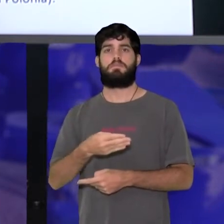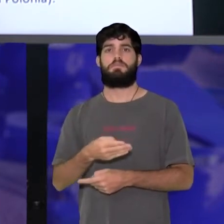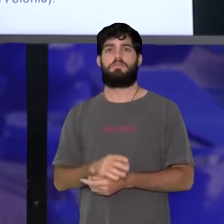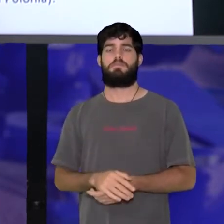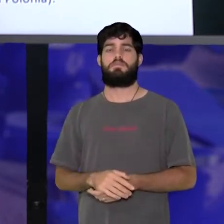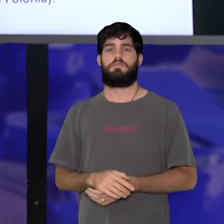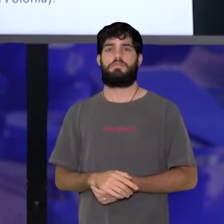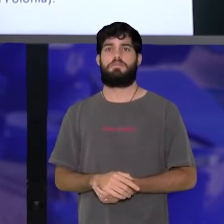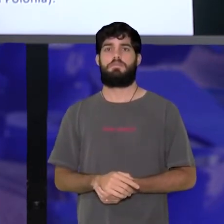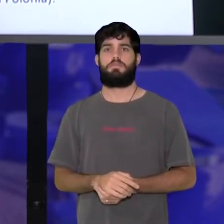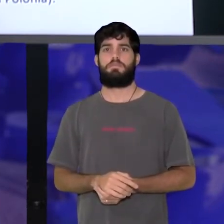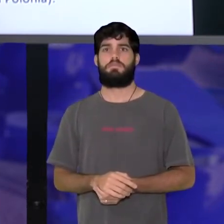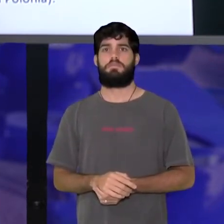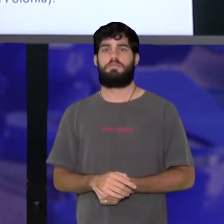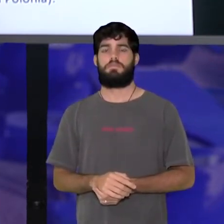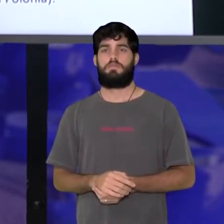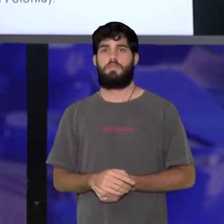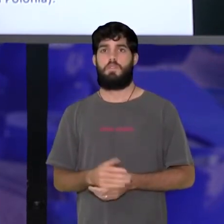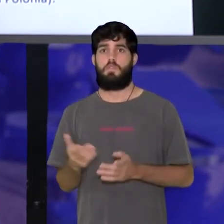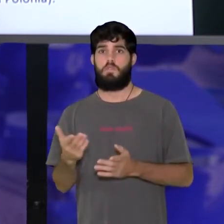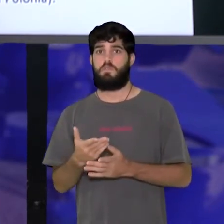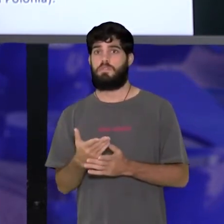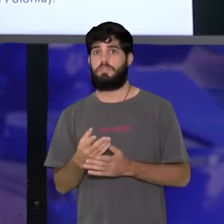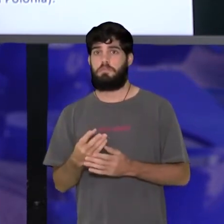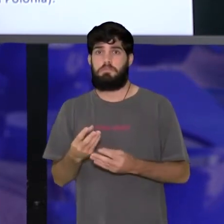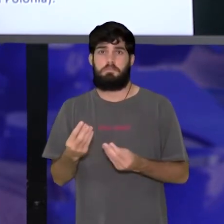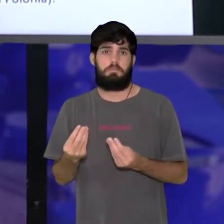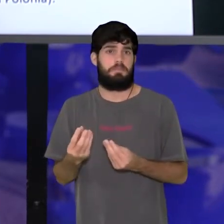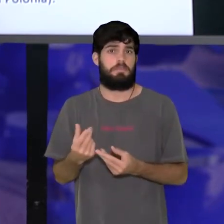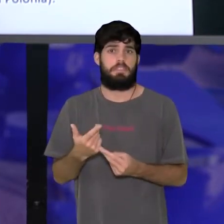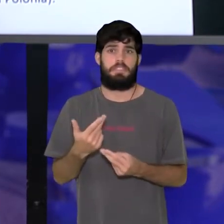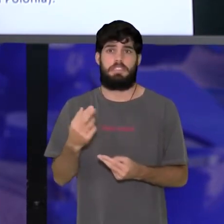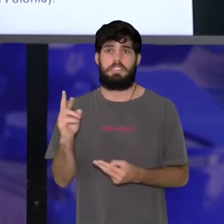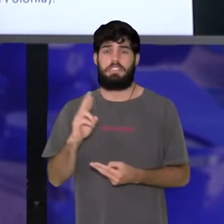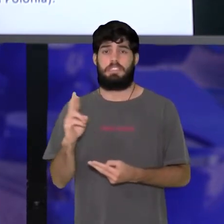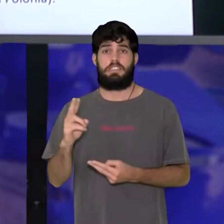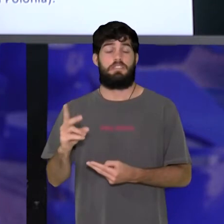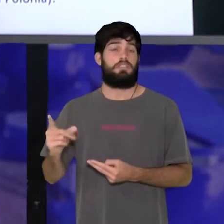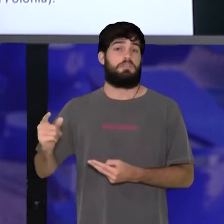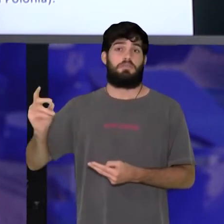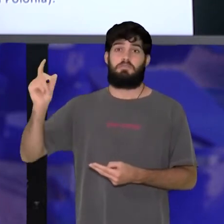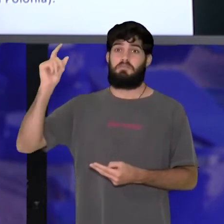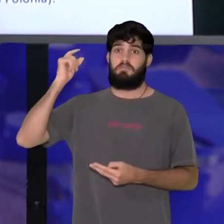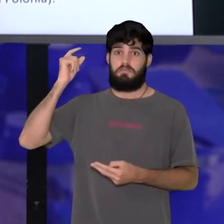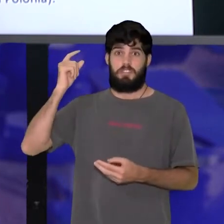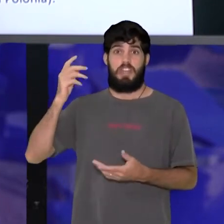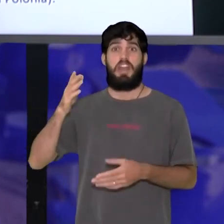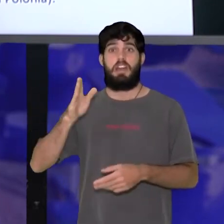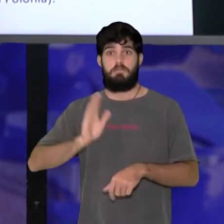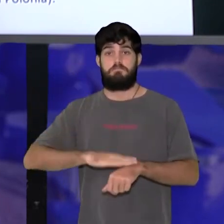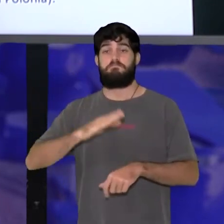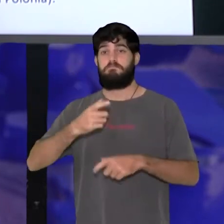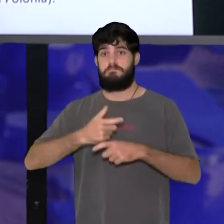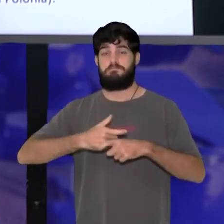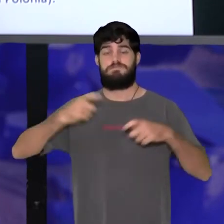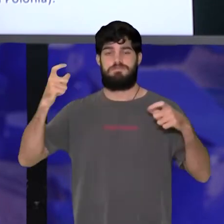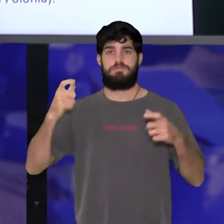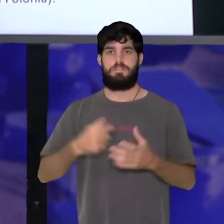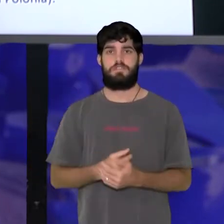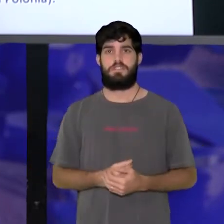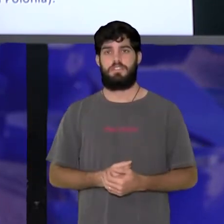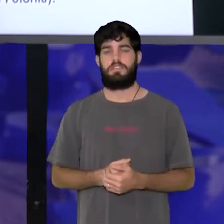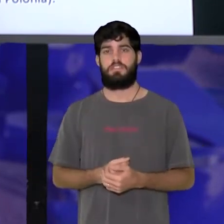dólares. Isso, se hoje é muito dinheiro, na época era uma fábula, muito maior, né? Com isso, os países